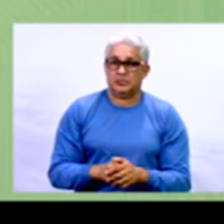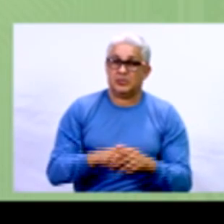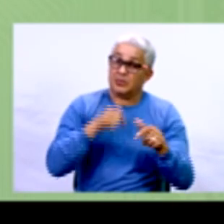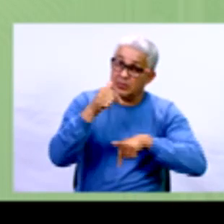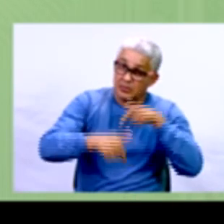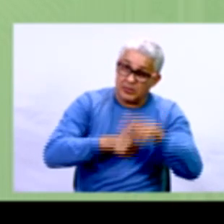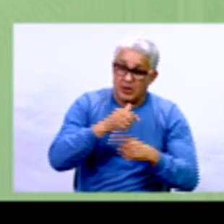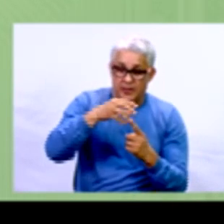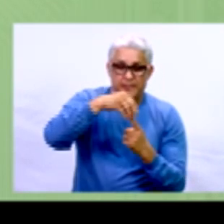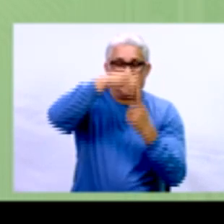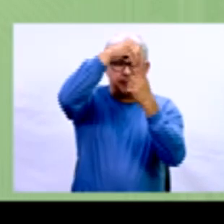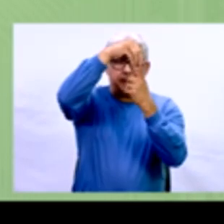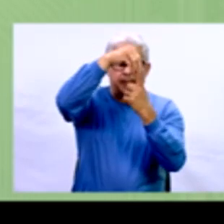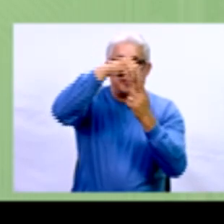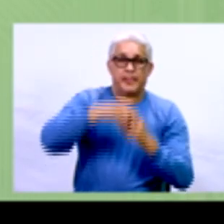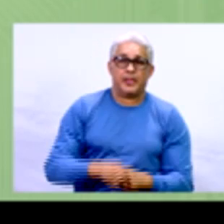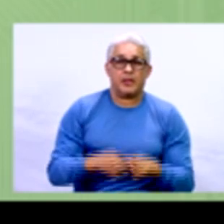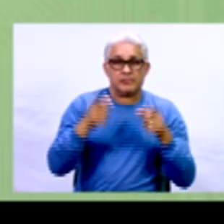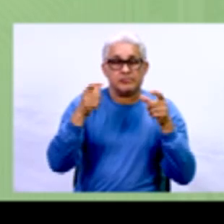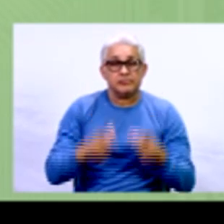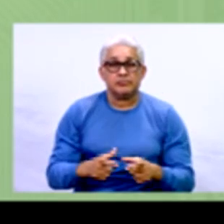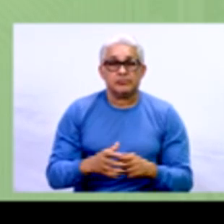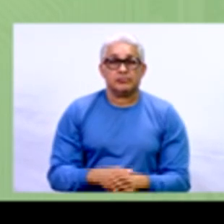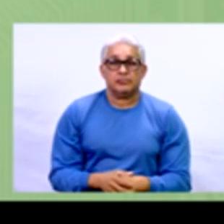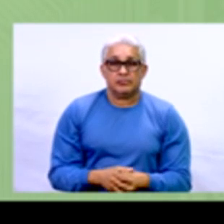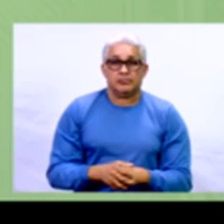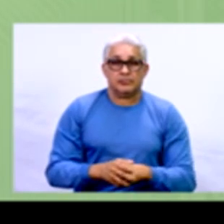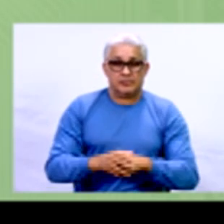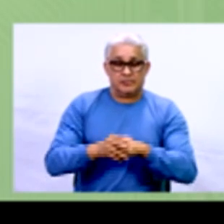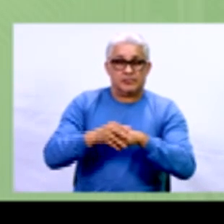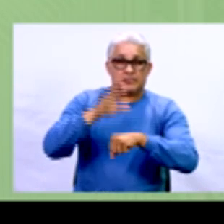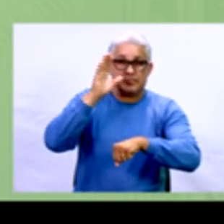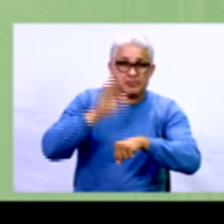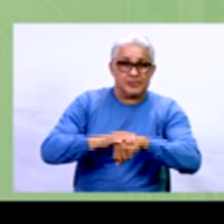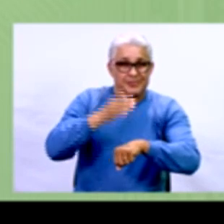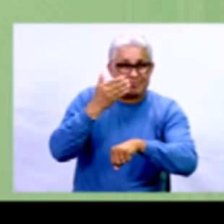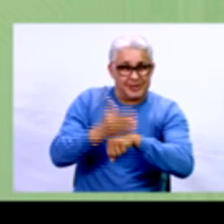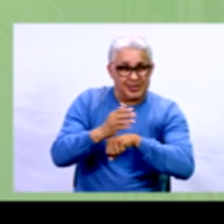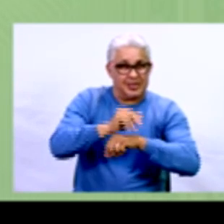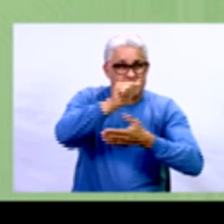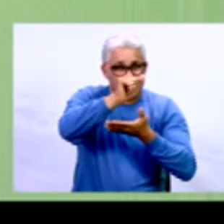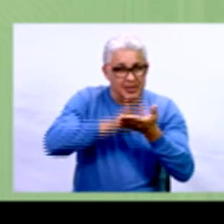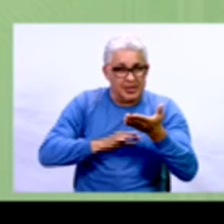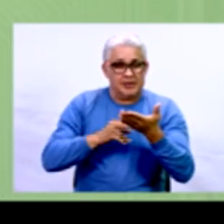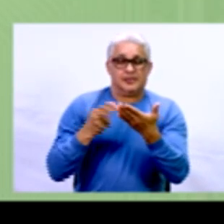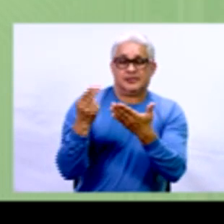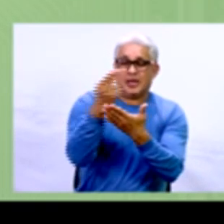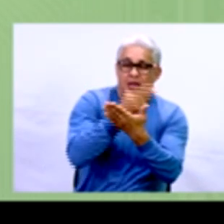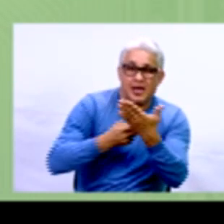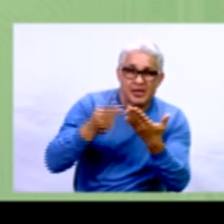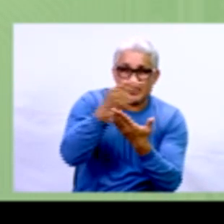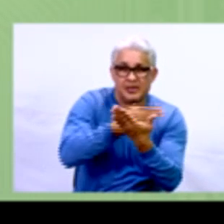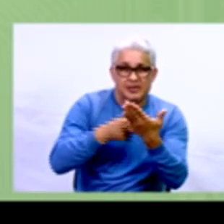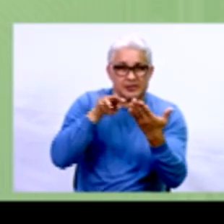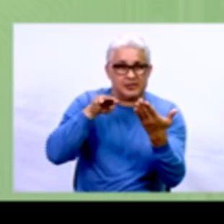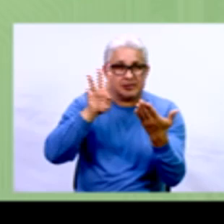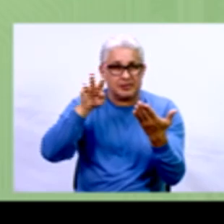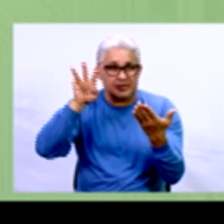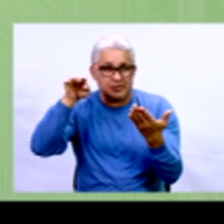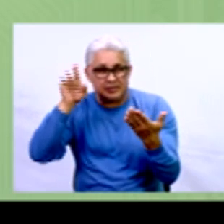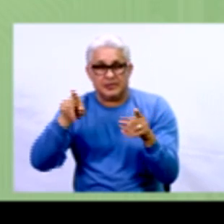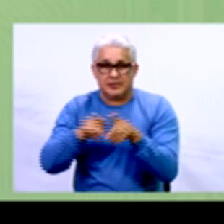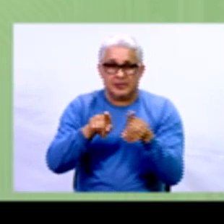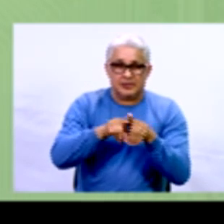trabalhar principalmente na parte prática das atividades, desenhando páginas da internet